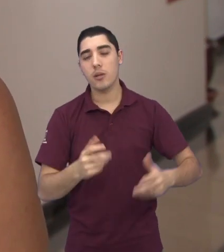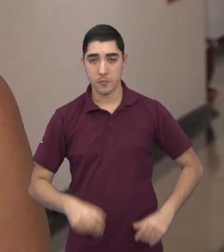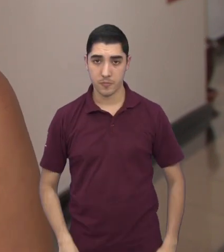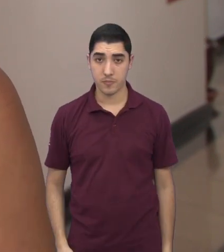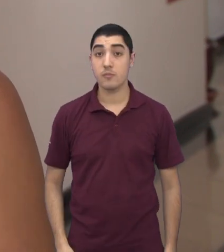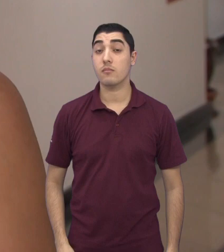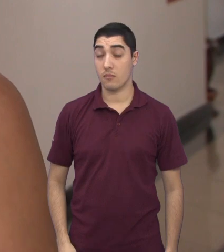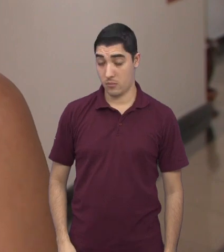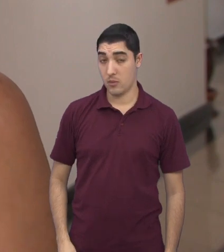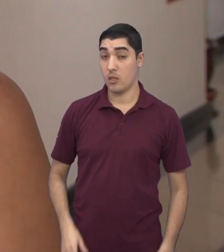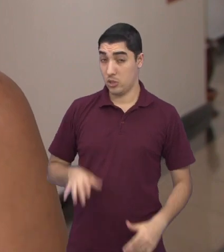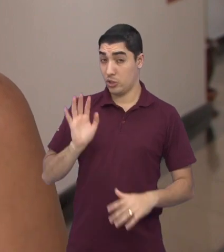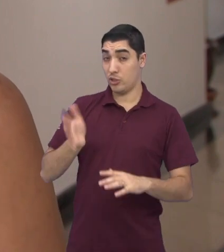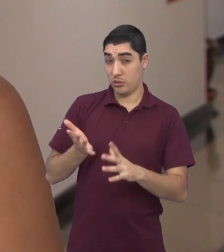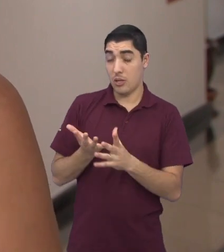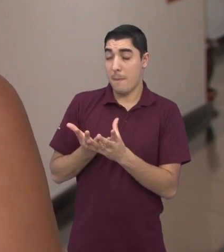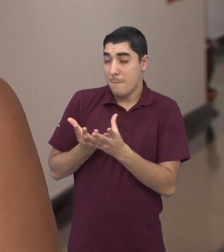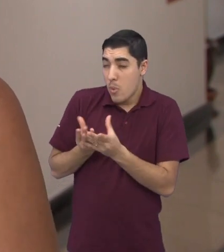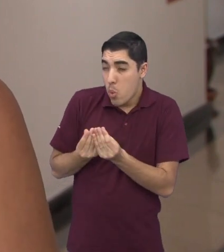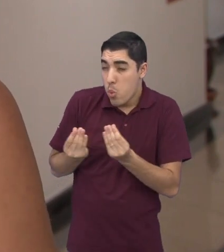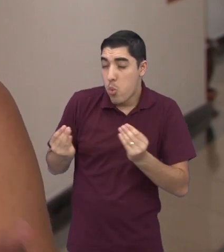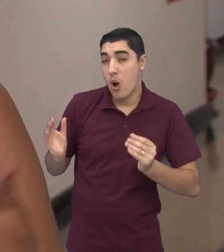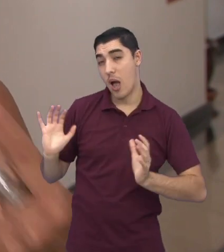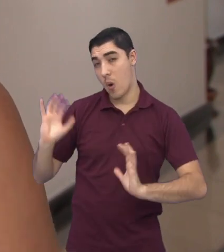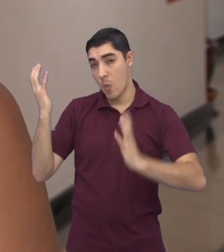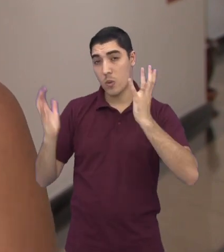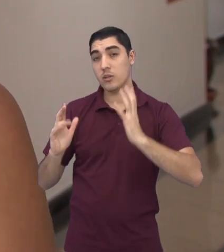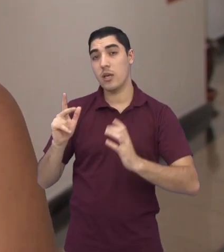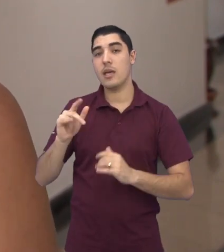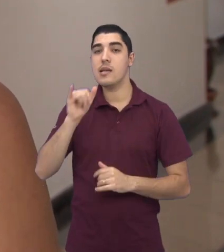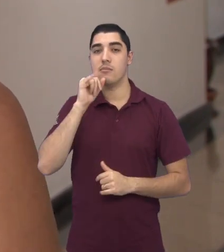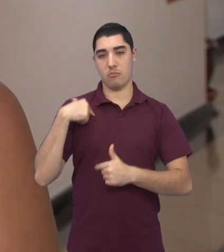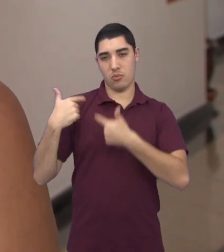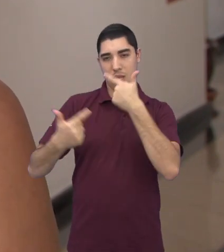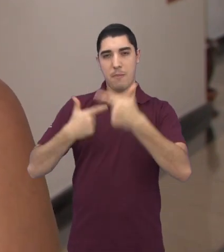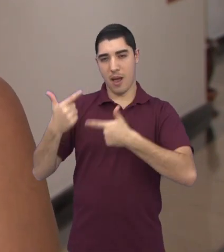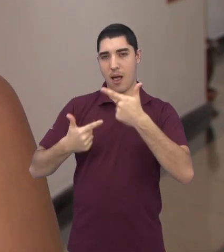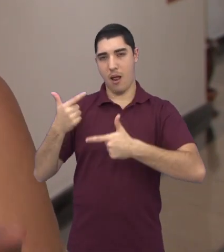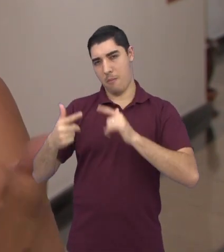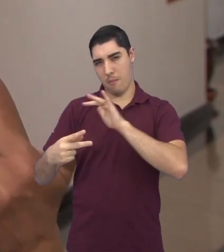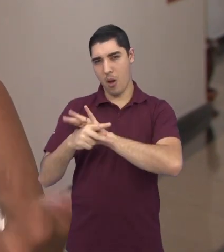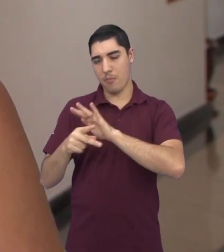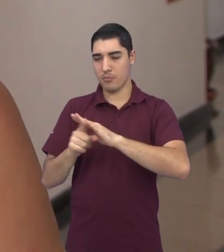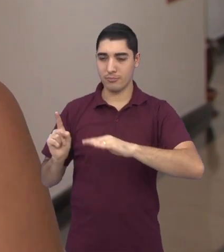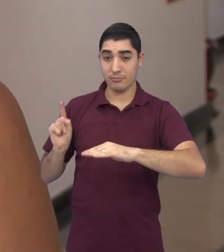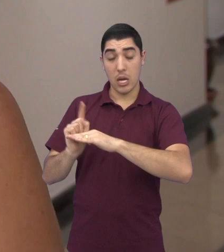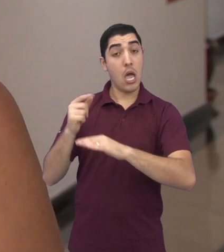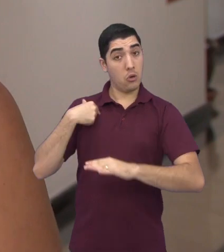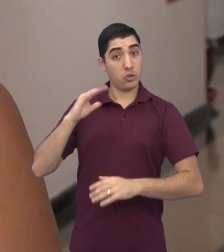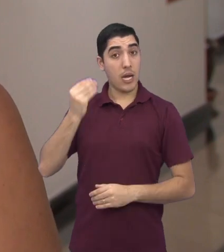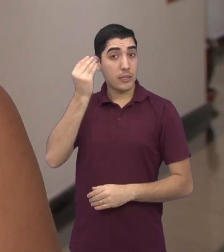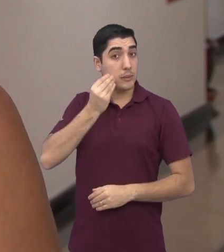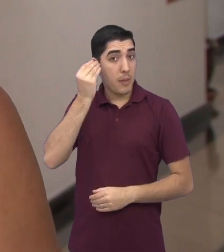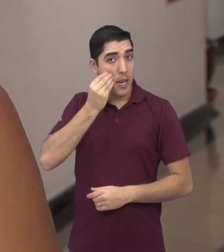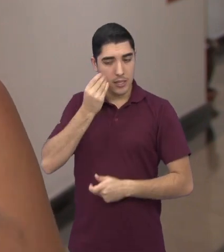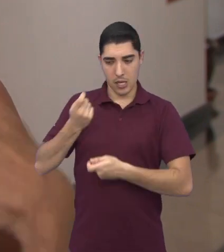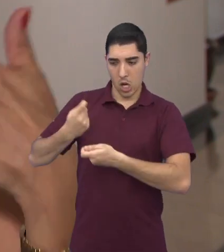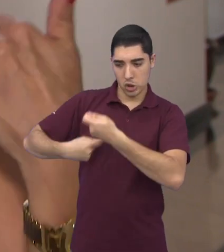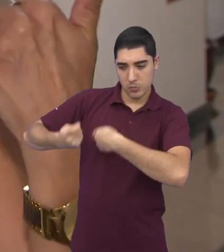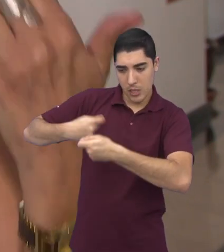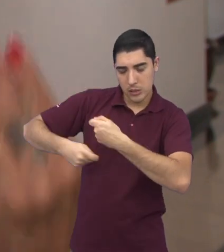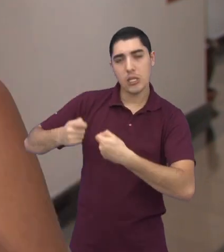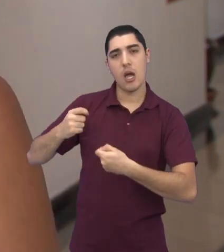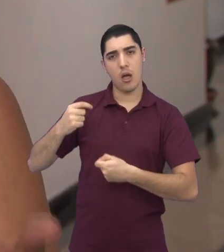ouviu? Muitas vezes, principalmente quando o trabalho era para recepção. Você tem uma experiência administrativa,